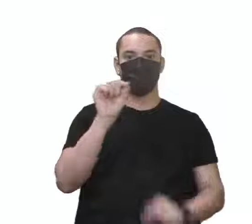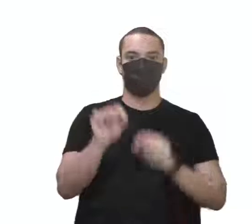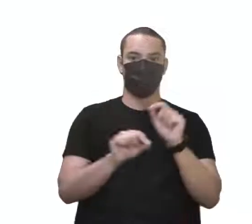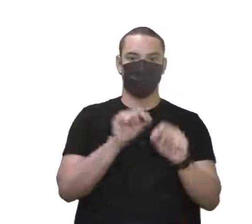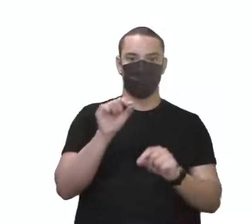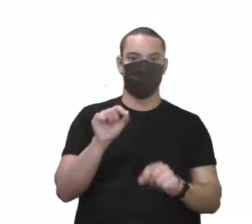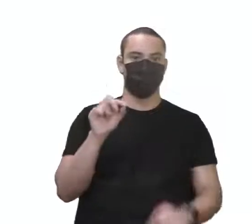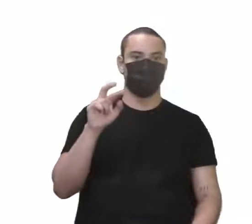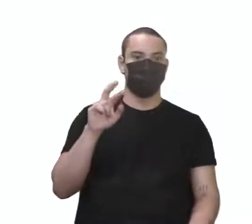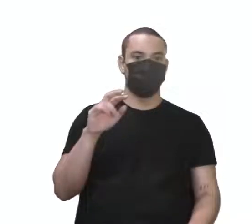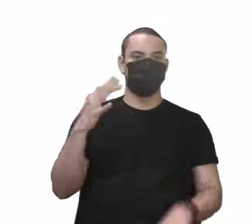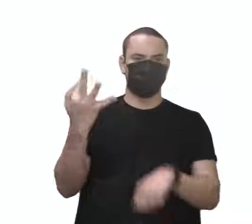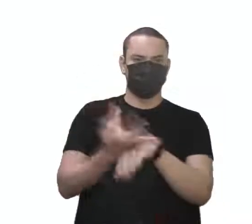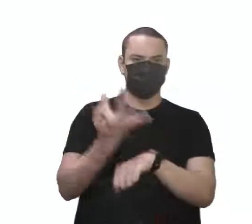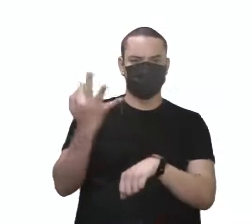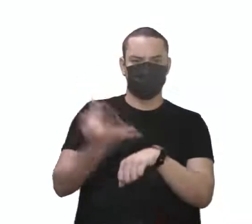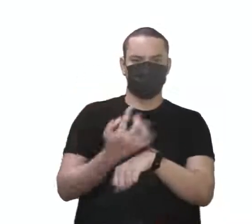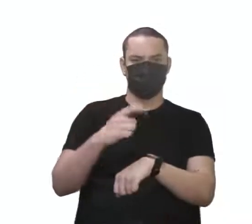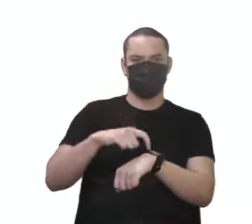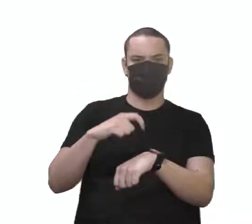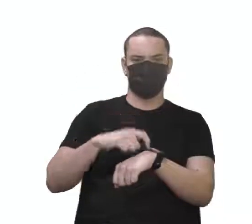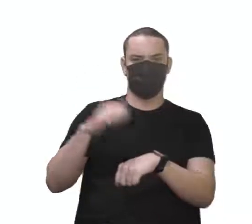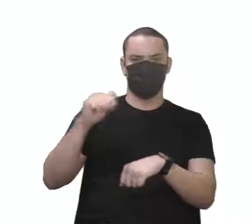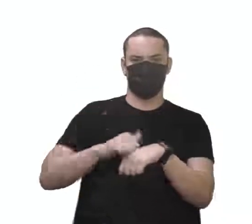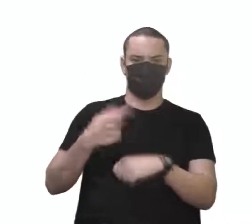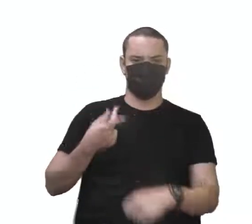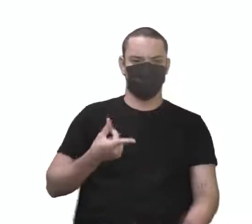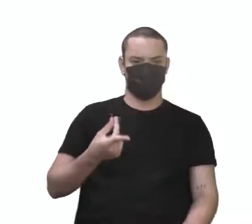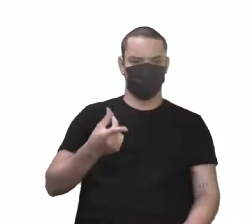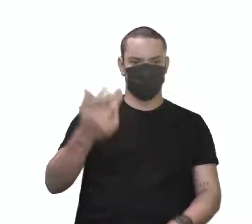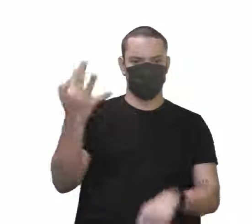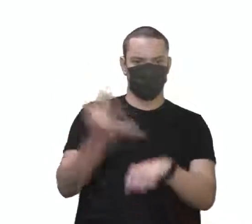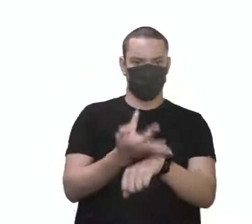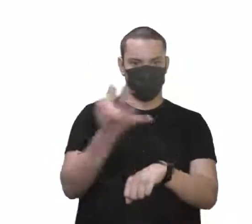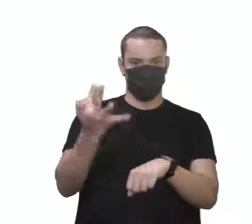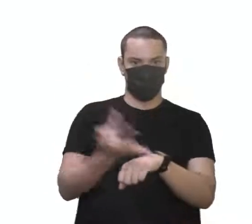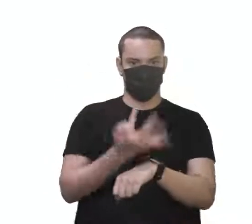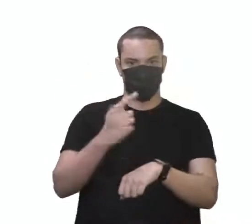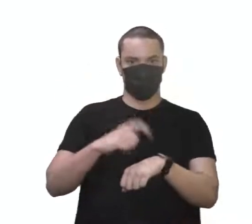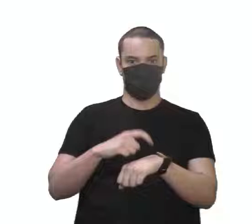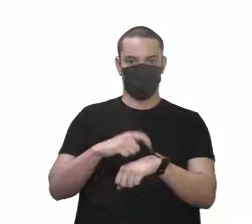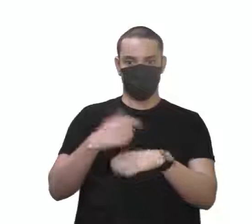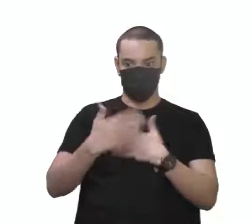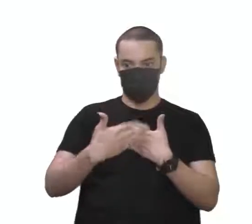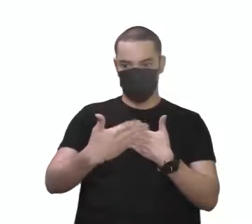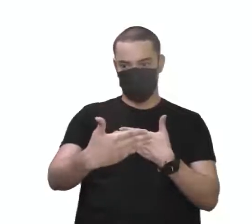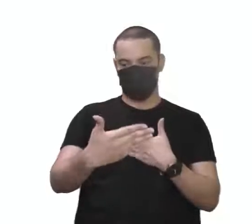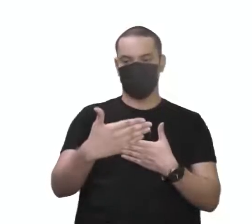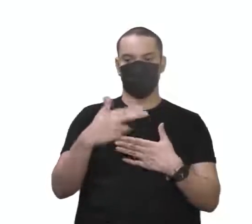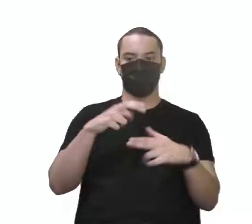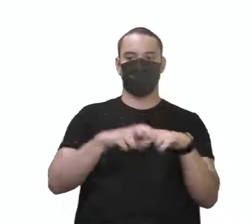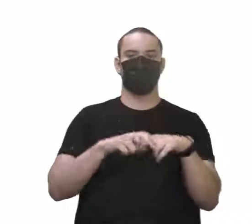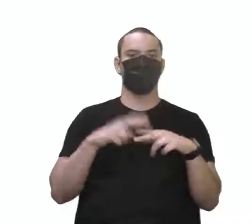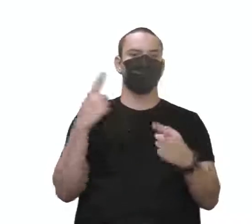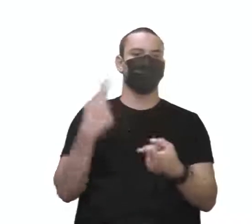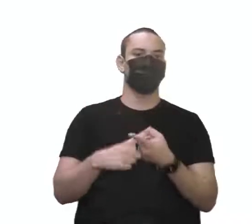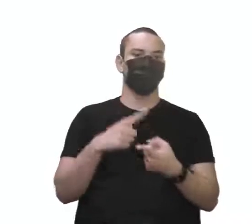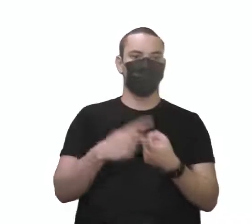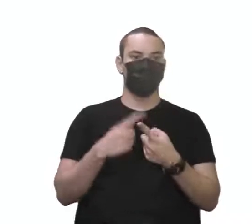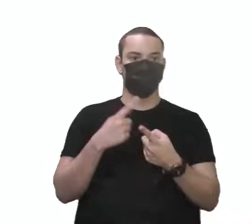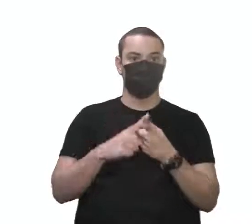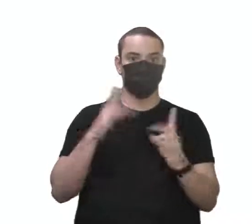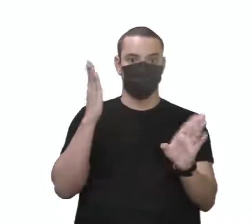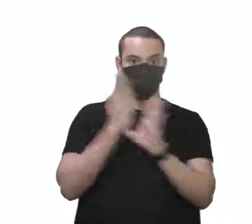resistir bastante tempo, tá? Deixa eu ver se a caneta está funcionando, é isso mesmo. Então, devido a